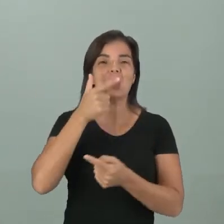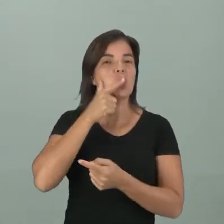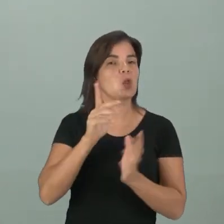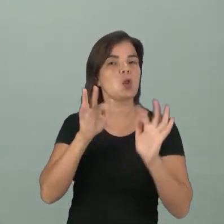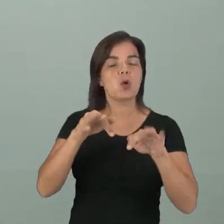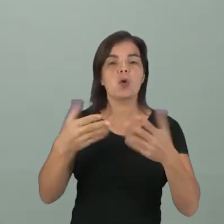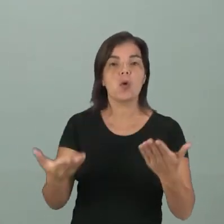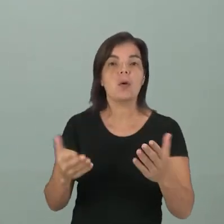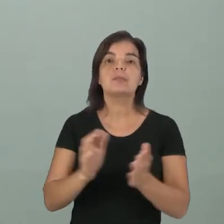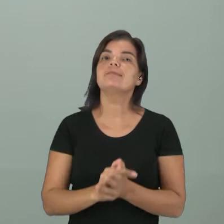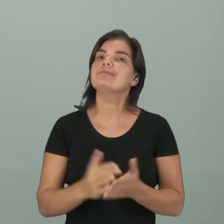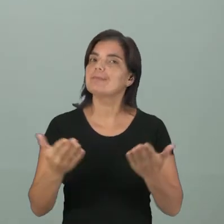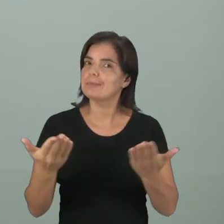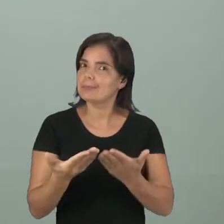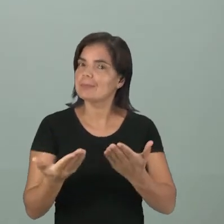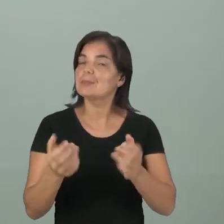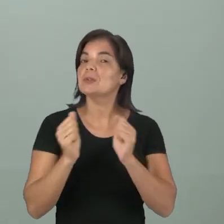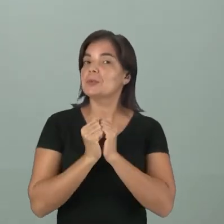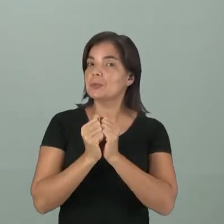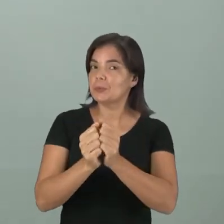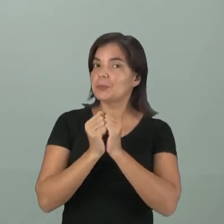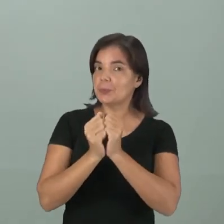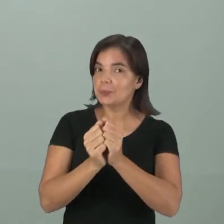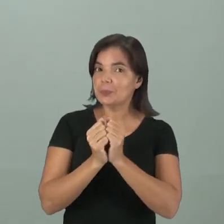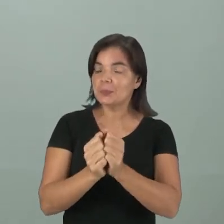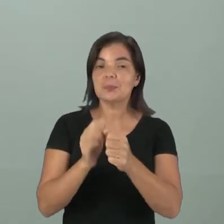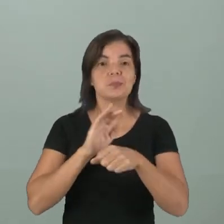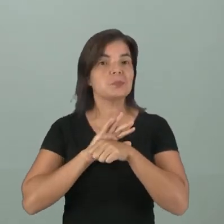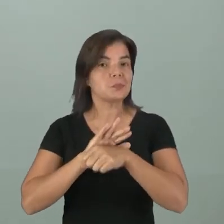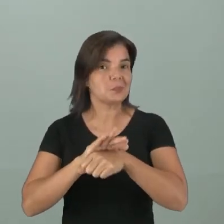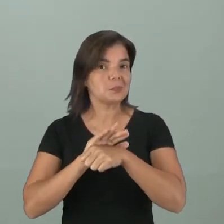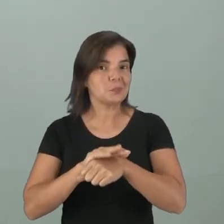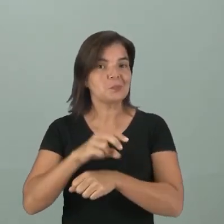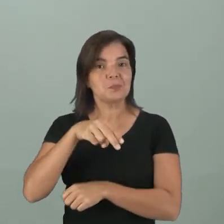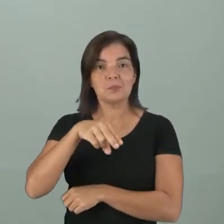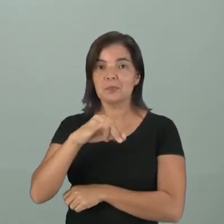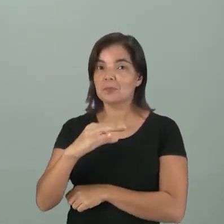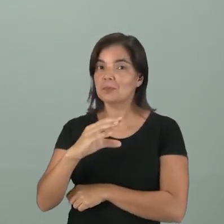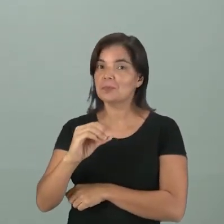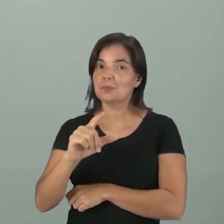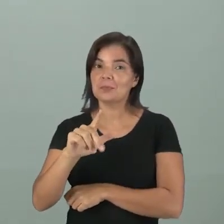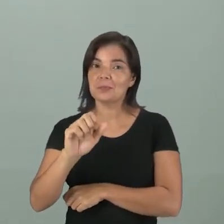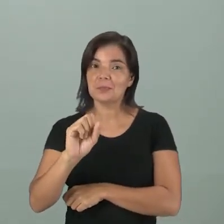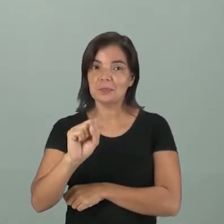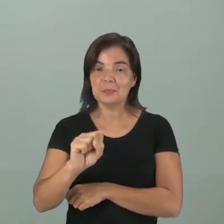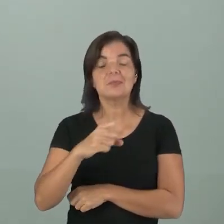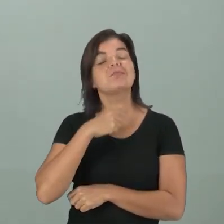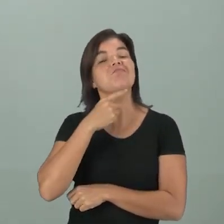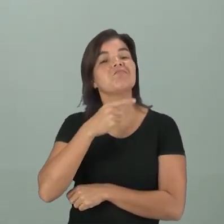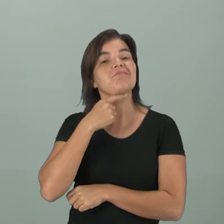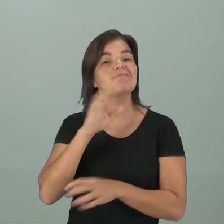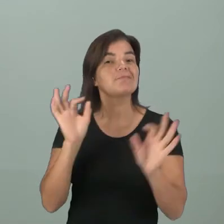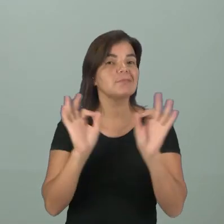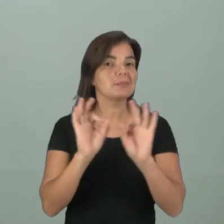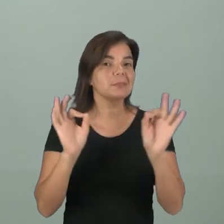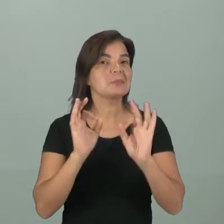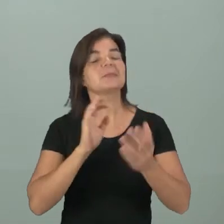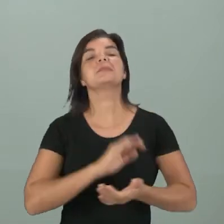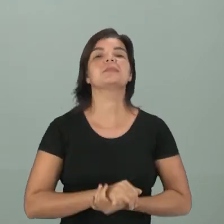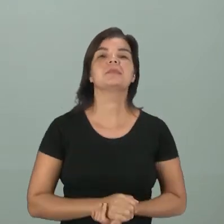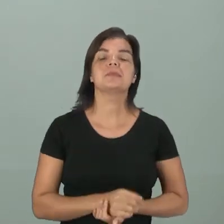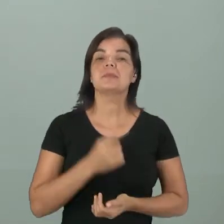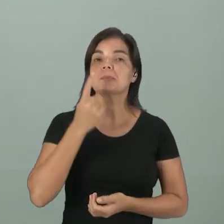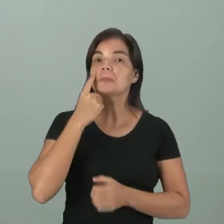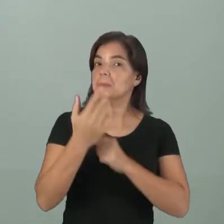conseguiu terminar. E agora nós vamos juntos fazer esse gráfico para Nicolas não ter mais nenhuma dúvida. Vamos juntos comigo?